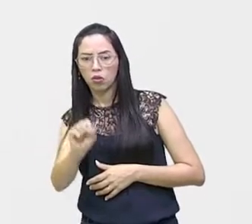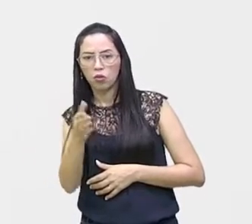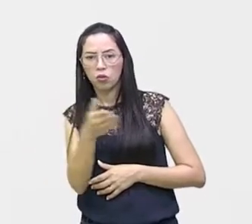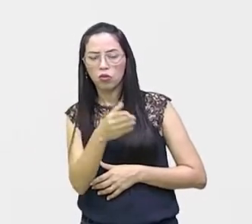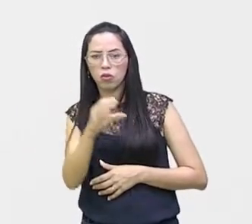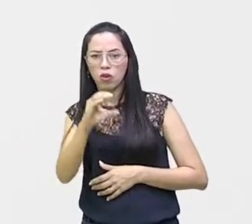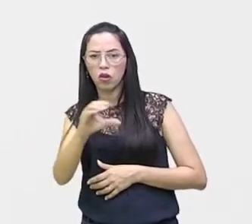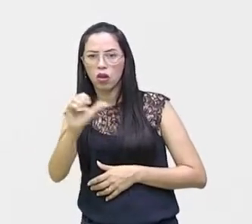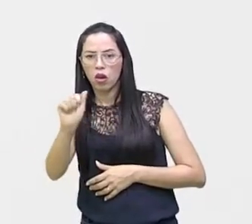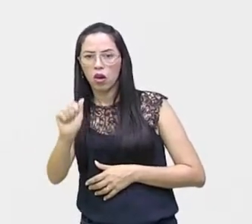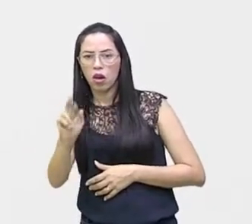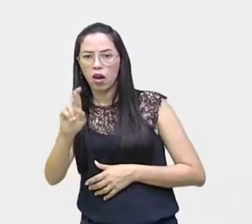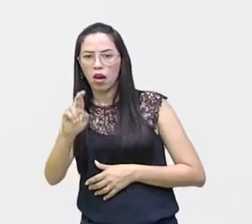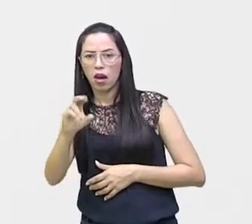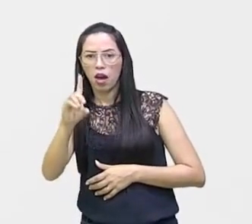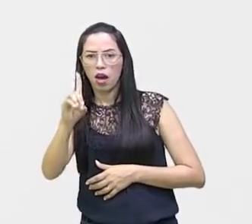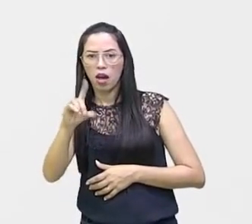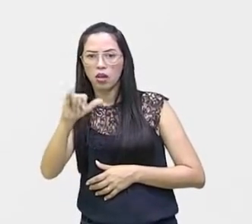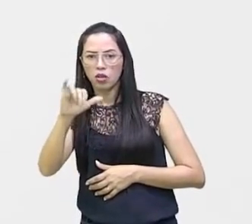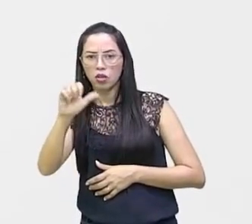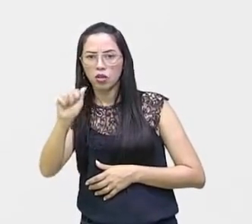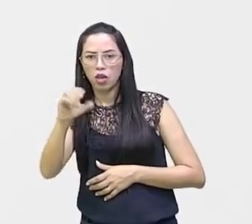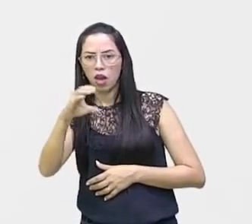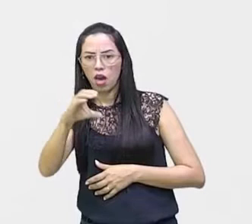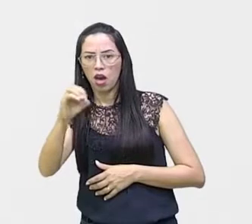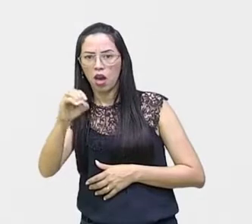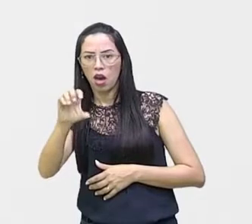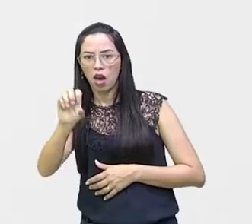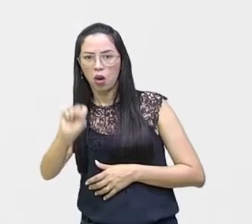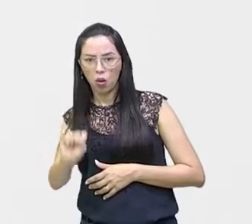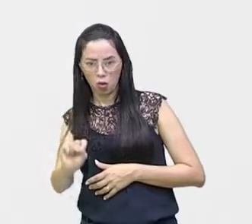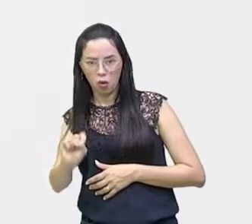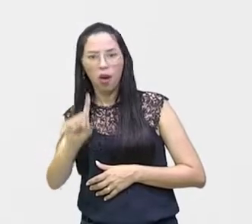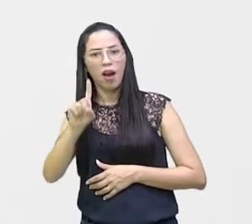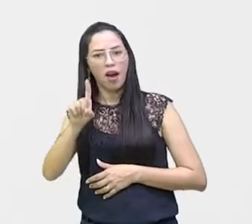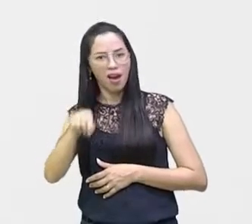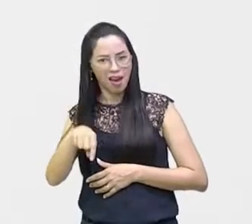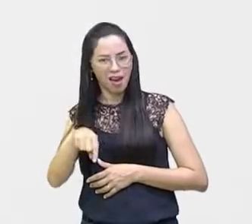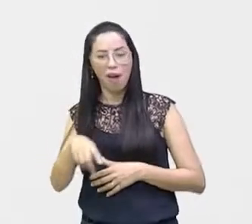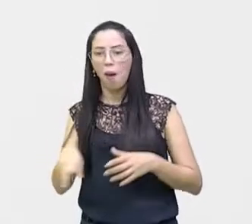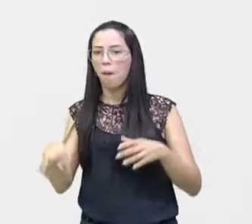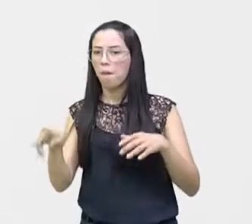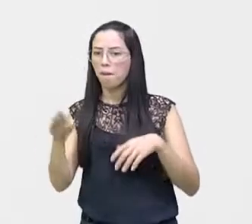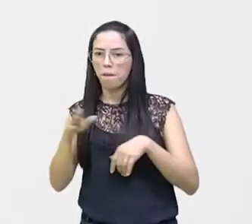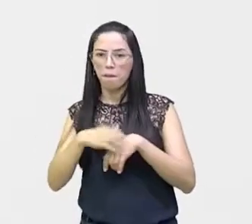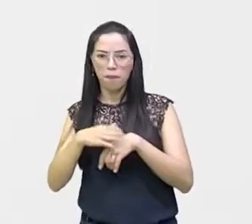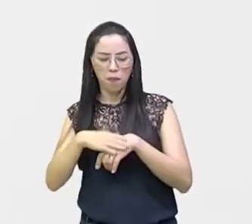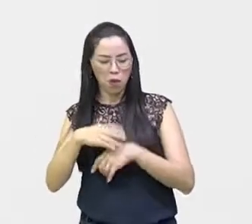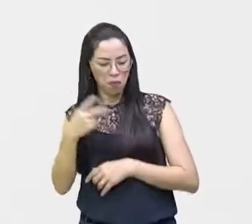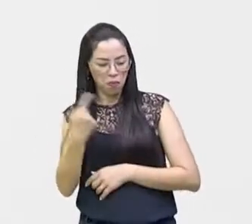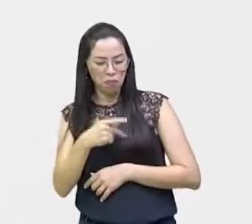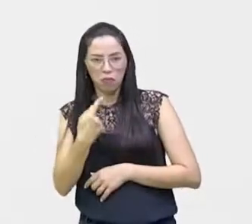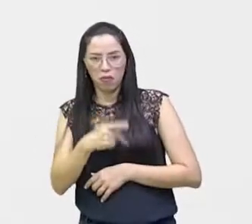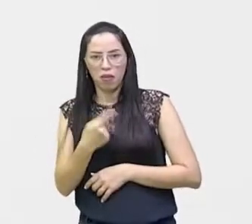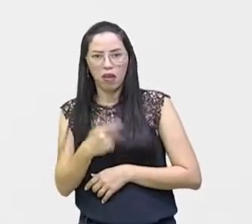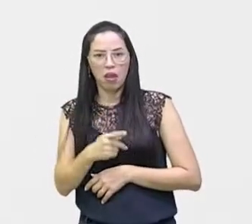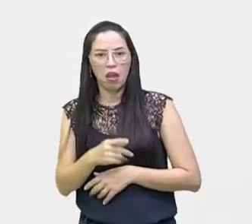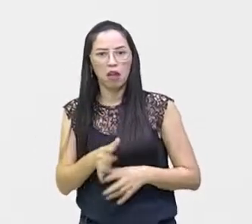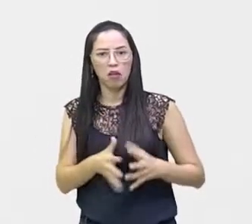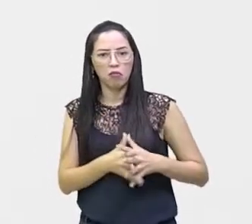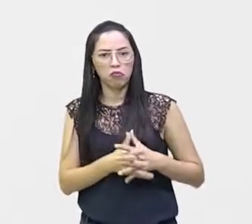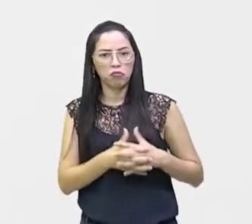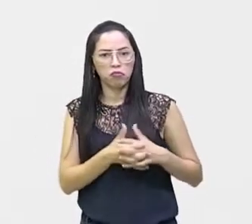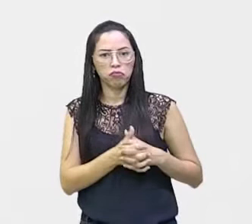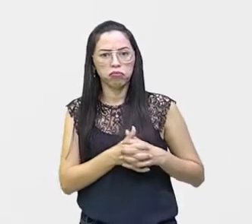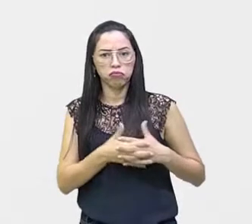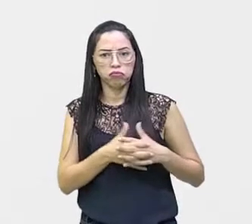do sistema nervoso. As células do miocárdio pulsam, gerando o impulso nervoso que determina